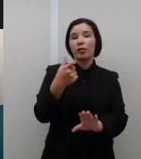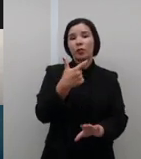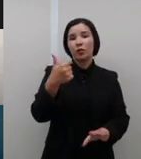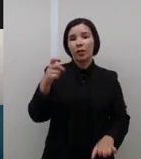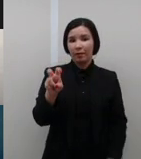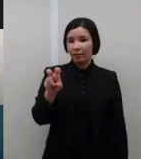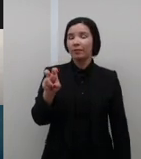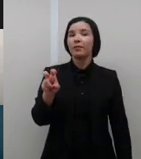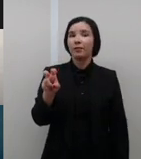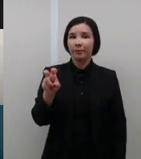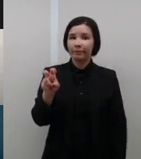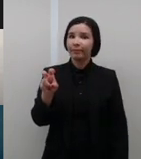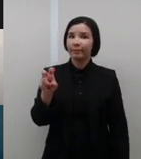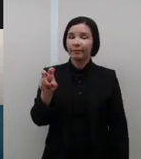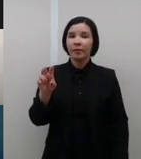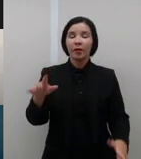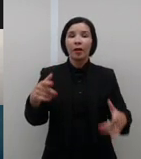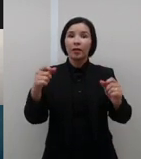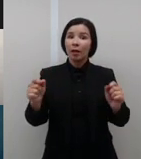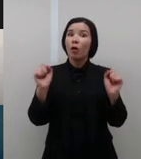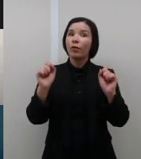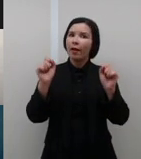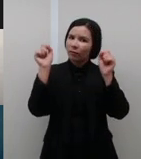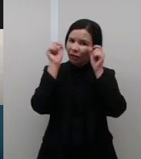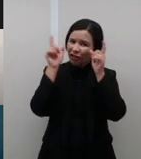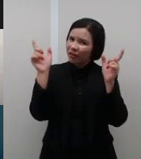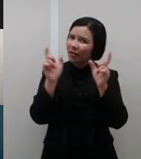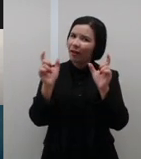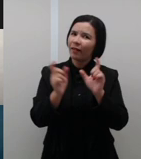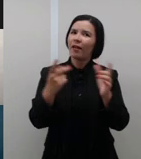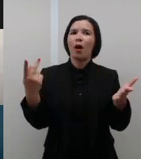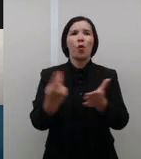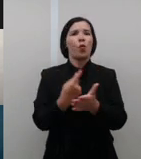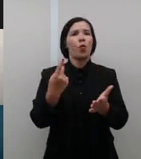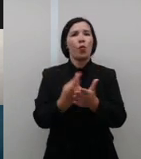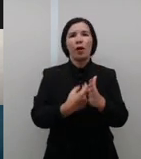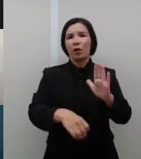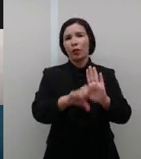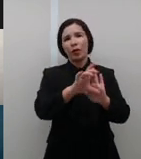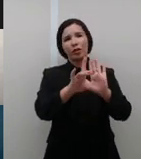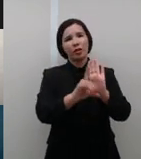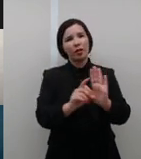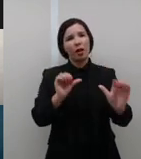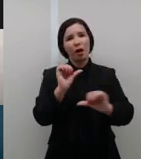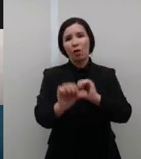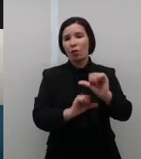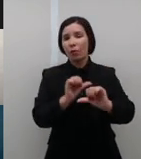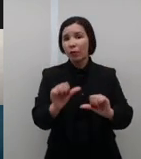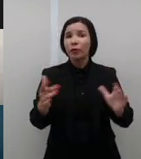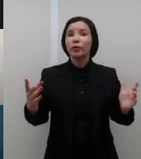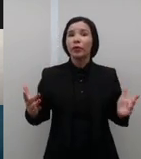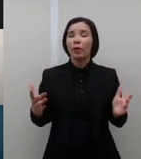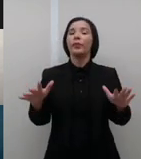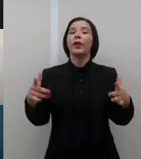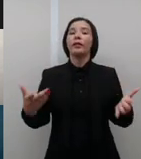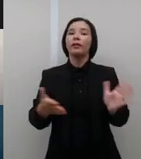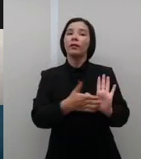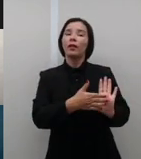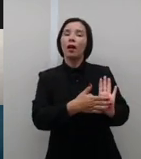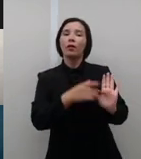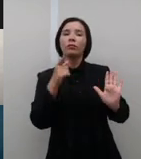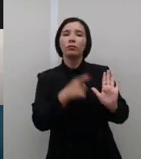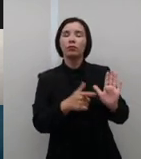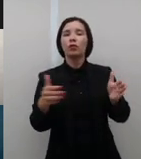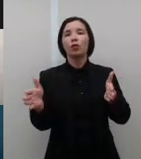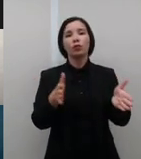destacar a ilegalidade do edital de alteração número 01-2019, ao tratar acerca da data limite